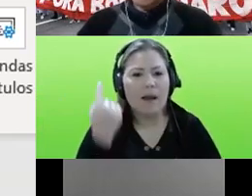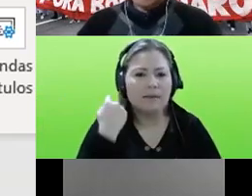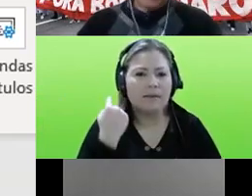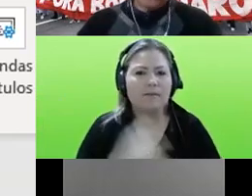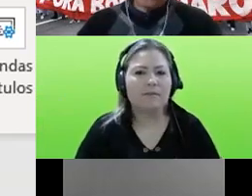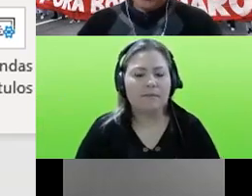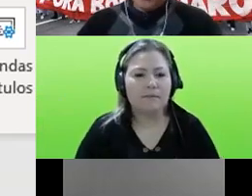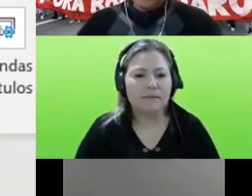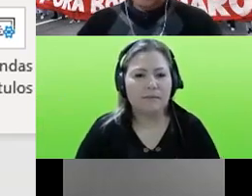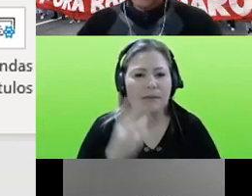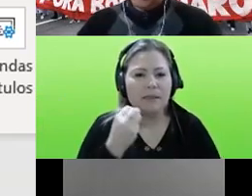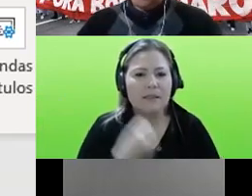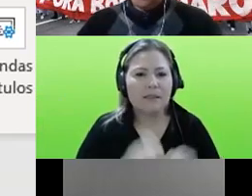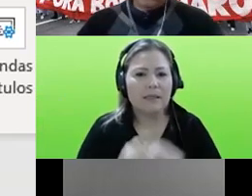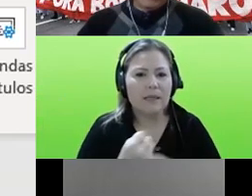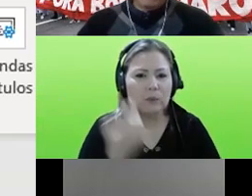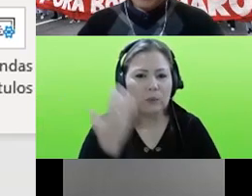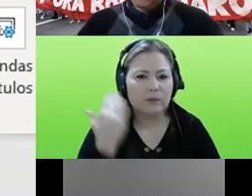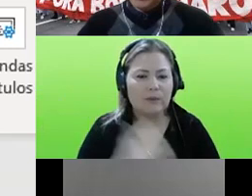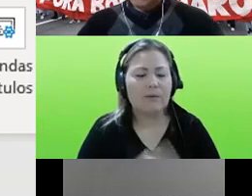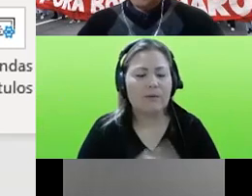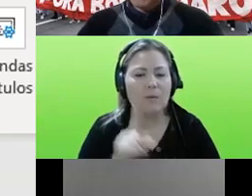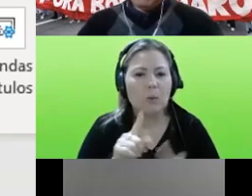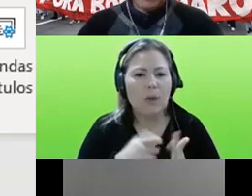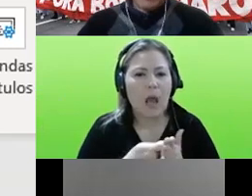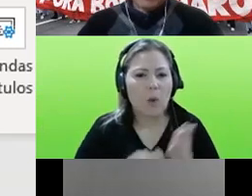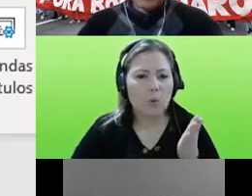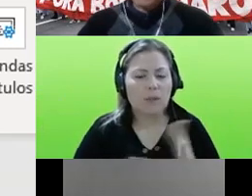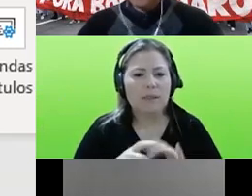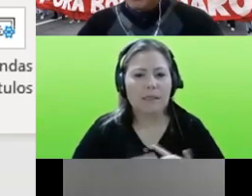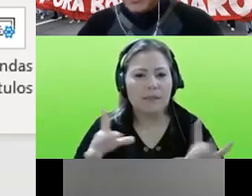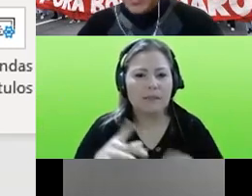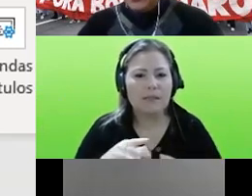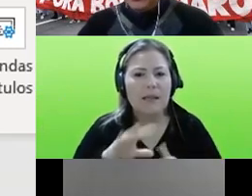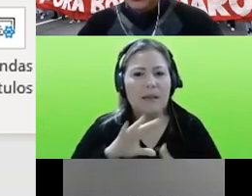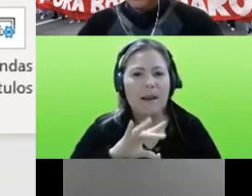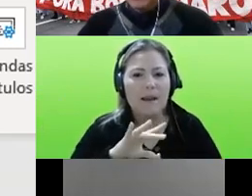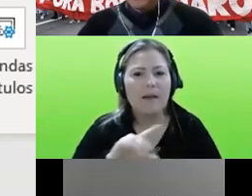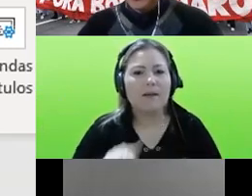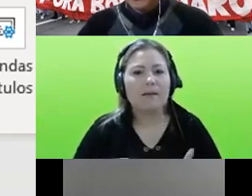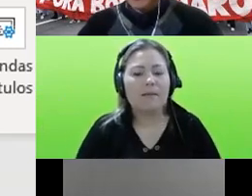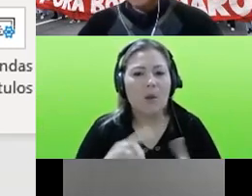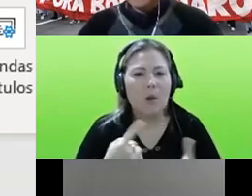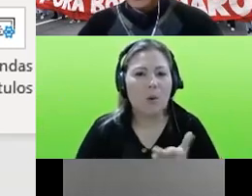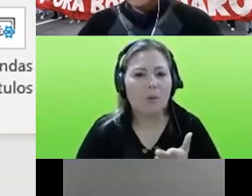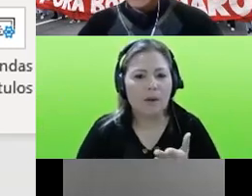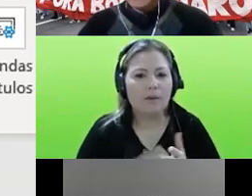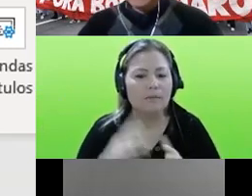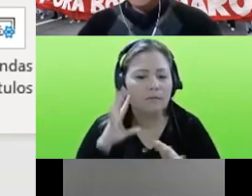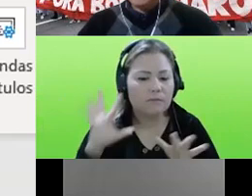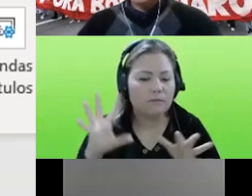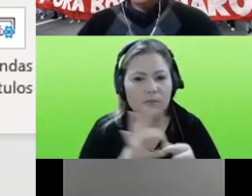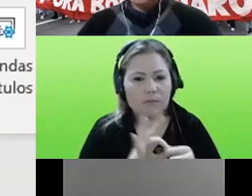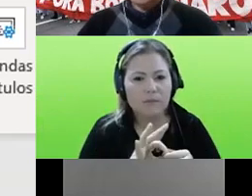há 30 anos, por autores liberacionistas na América Latina e combiná-los com a concepção de Rael